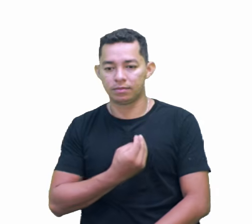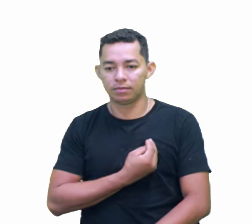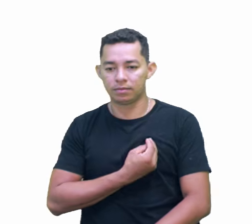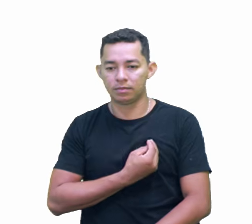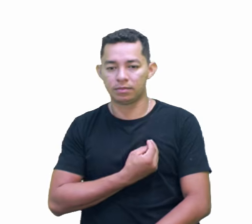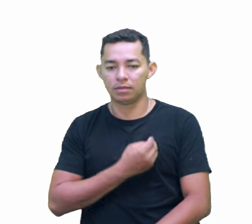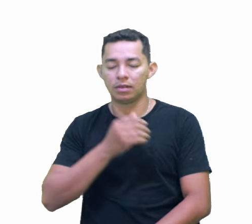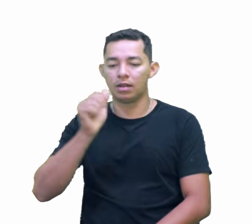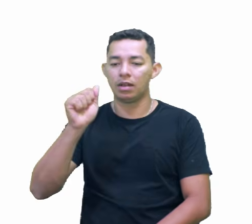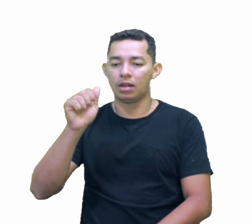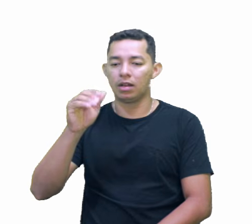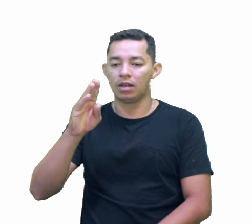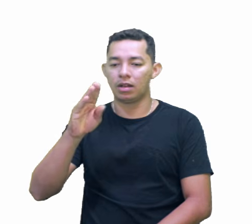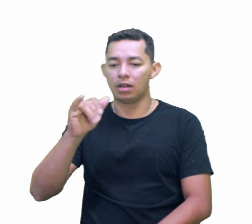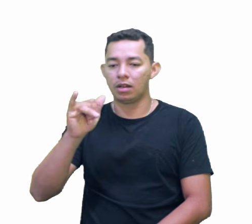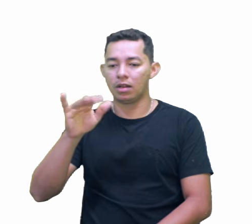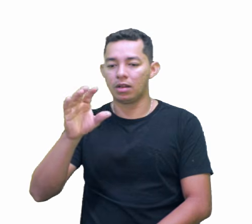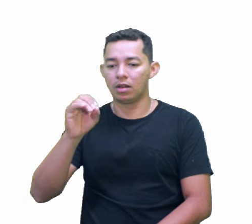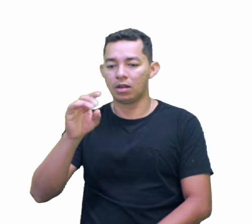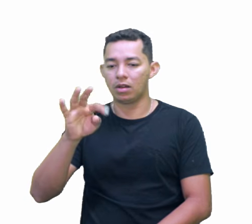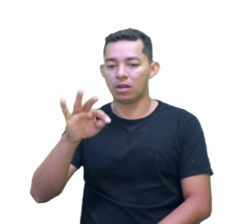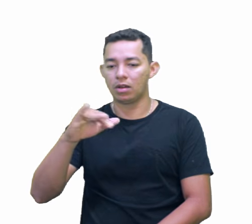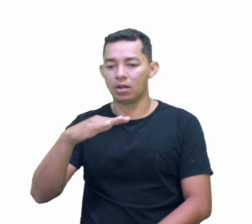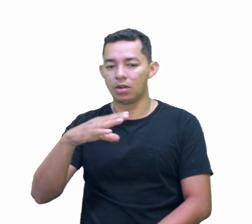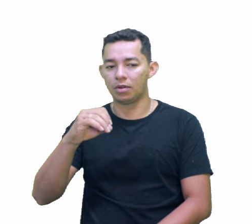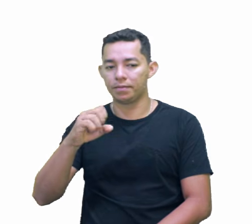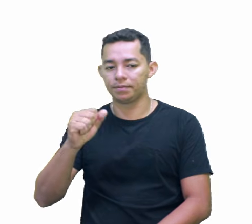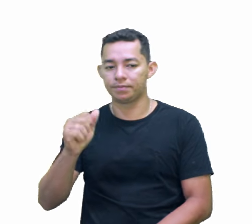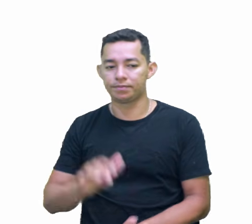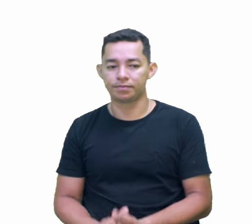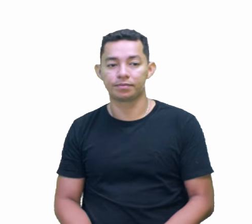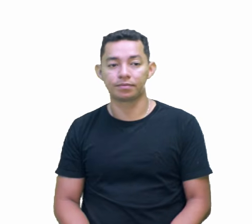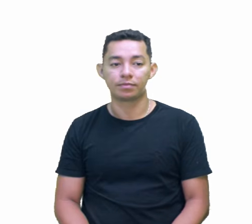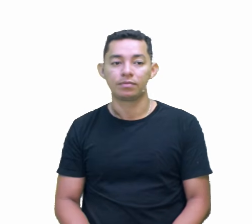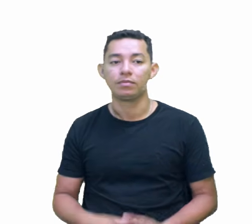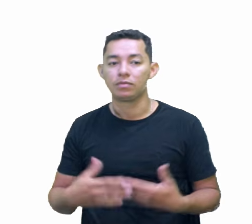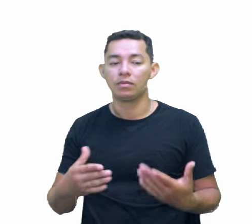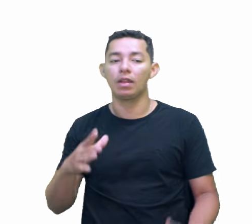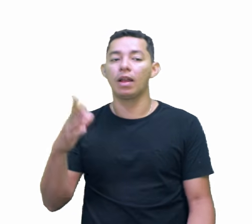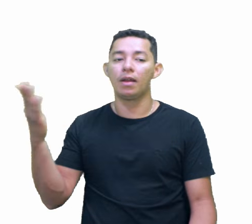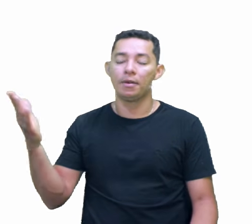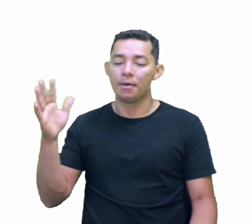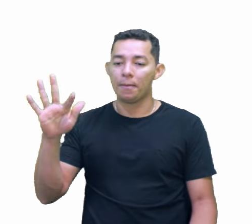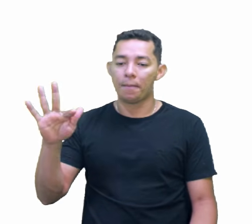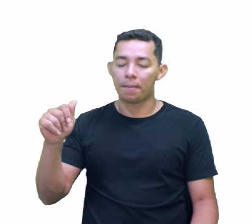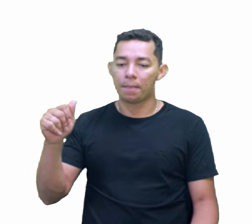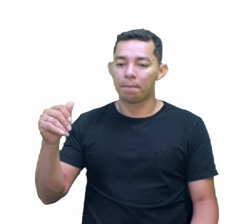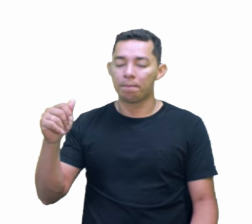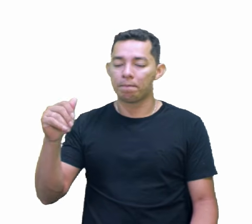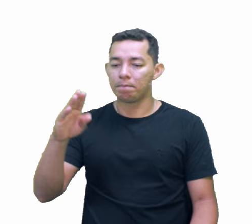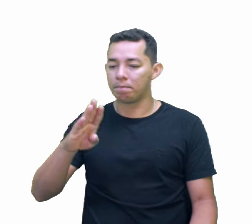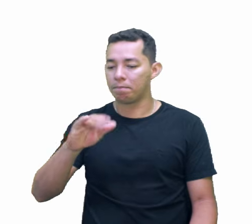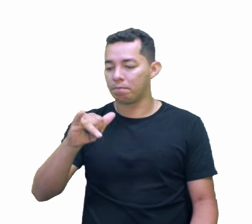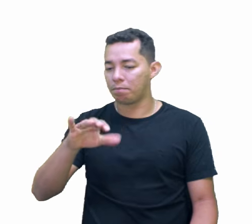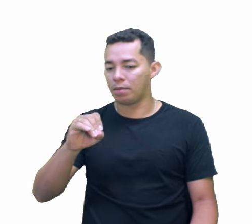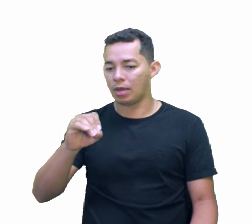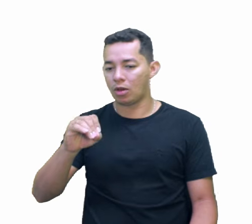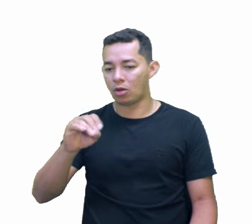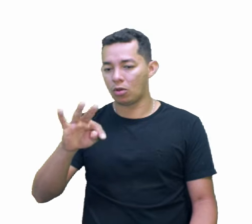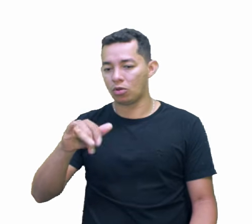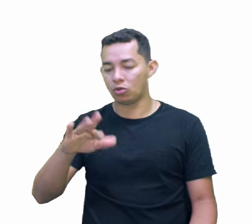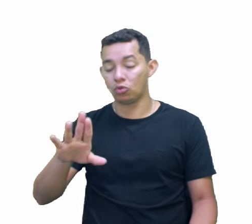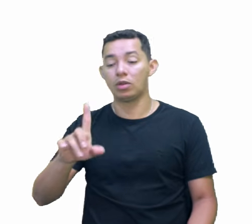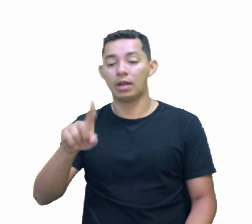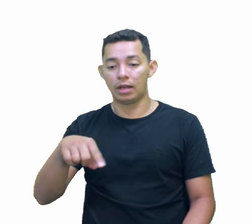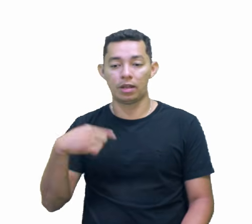fatores abióticos. Os fatores bióticos, como disse, são os seres